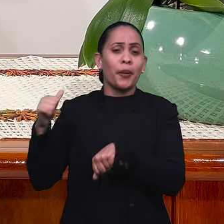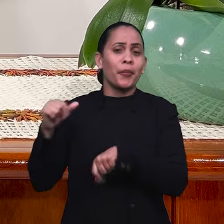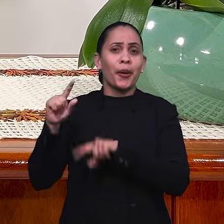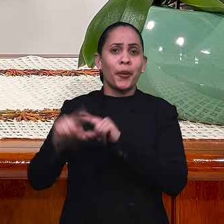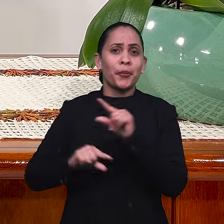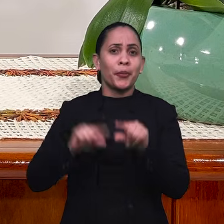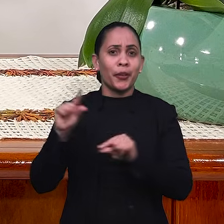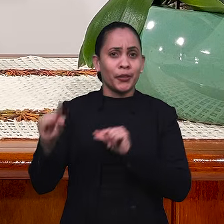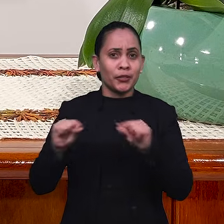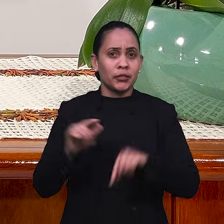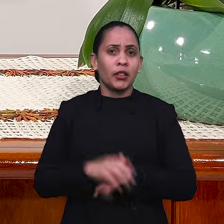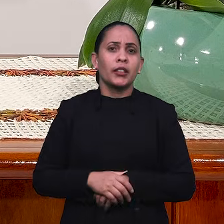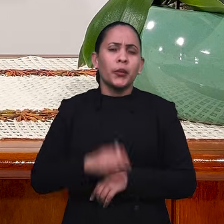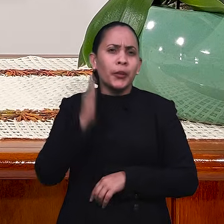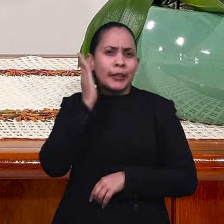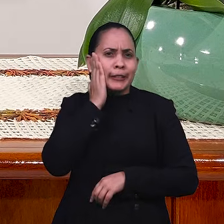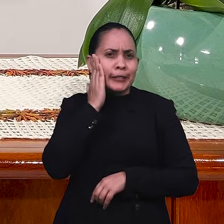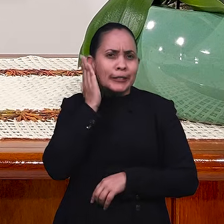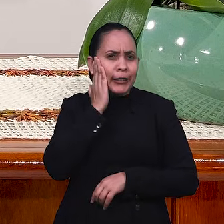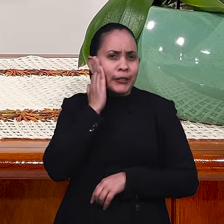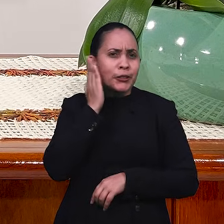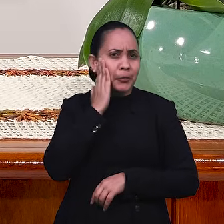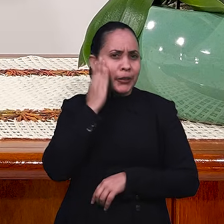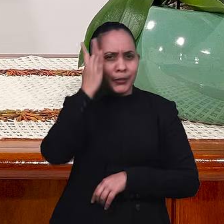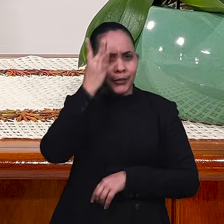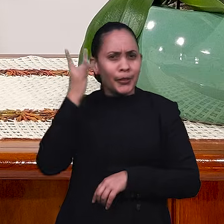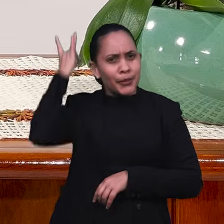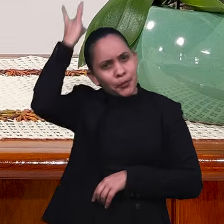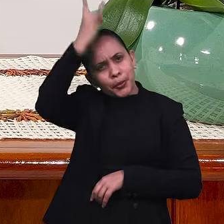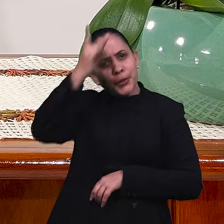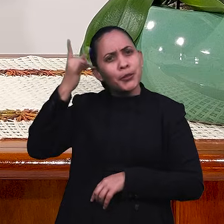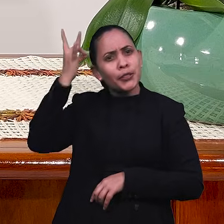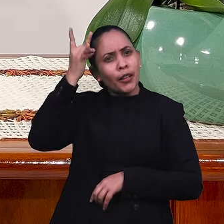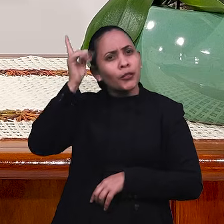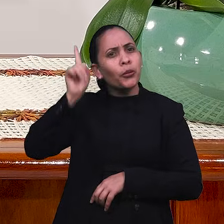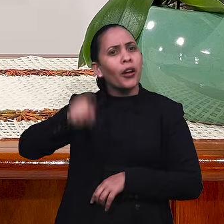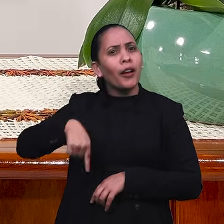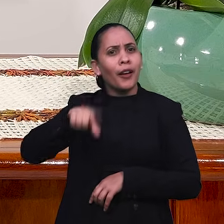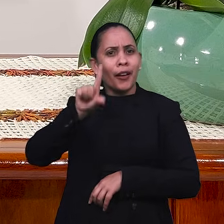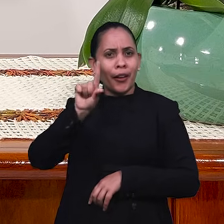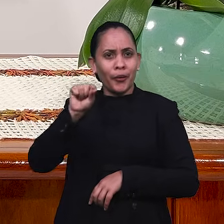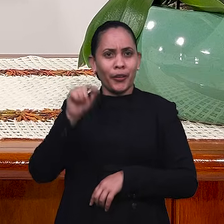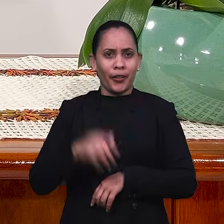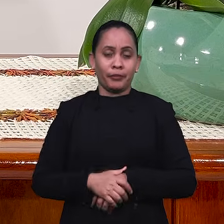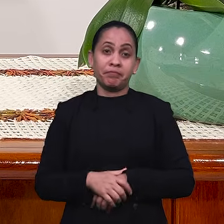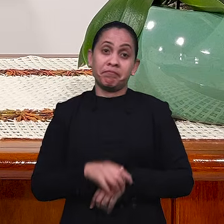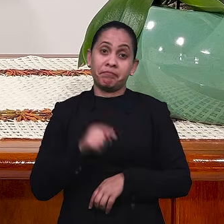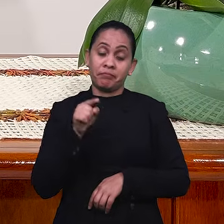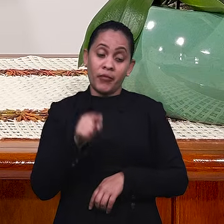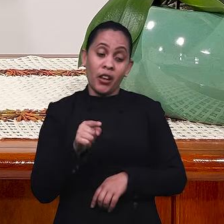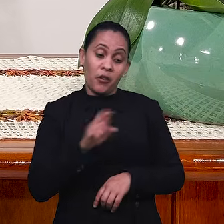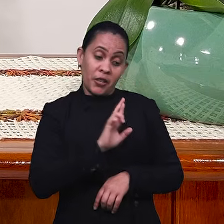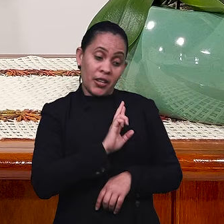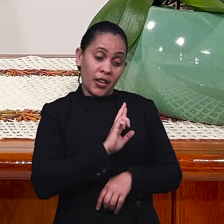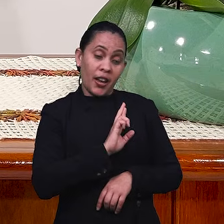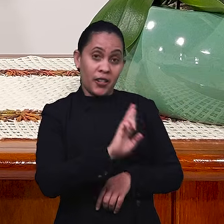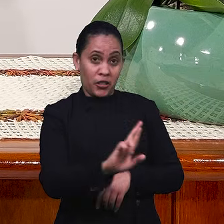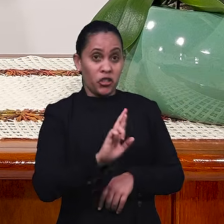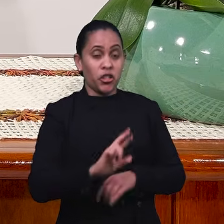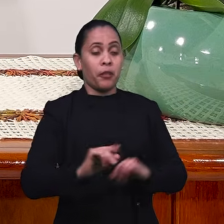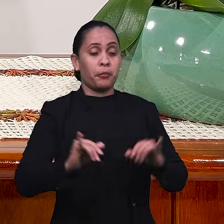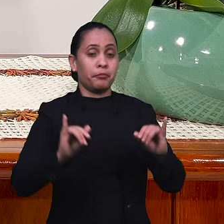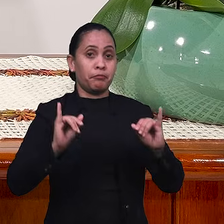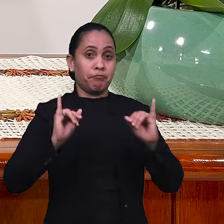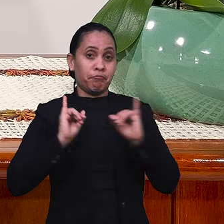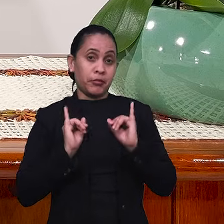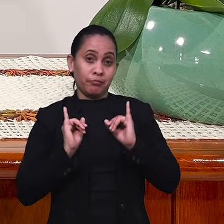ter mentalidade de obra, é justamente sair daquele ponto comum onde a religião parou, onde a